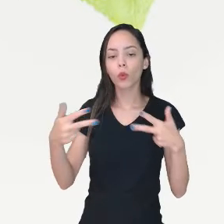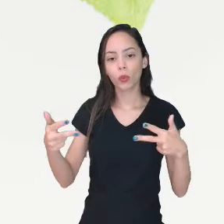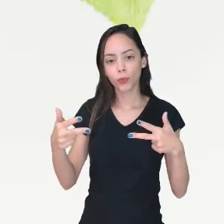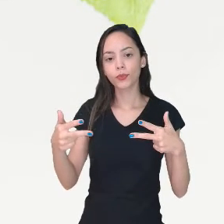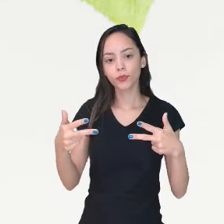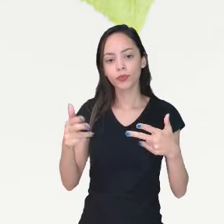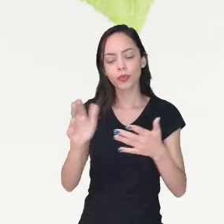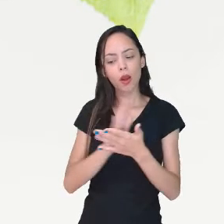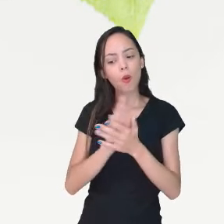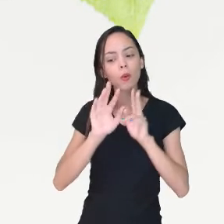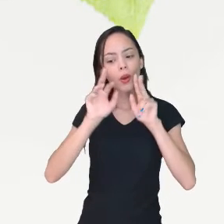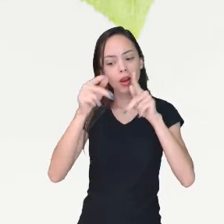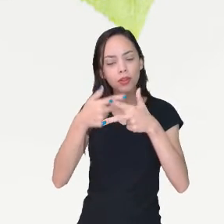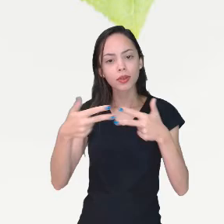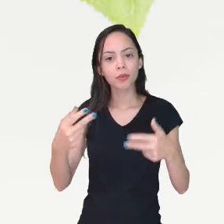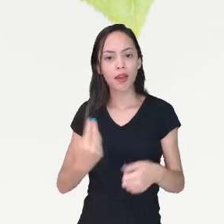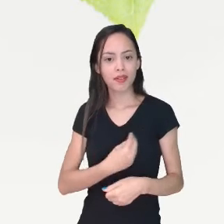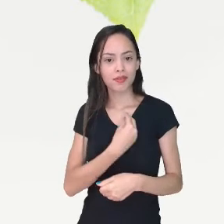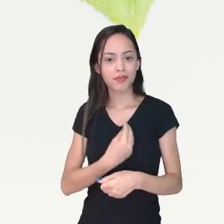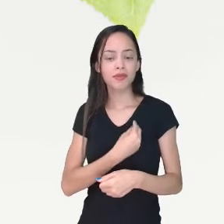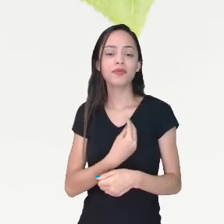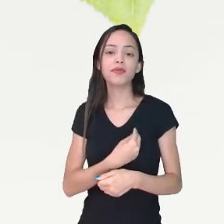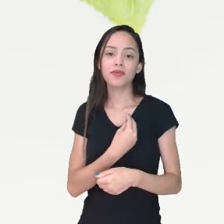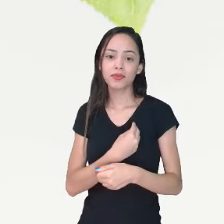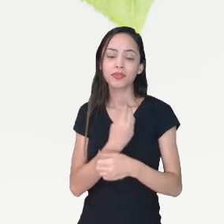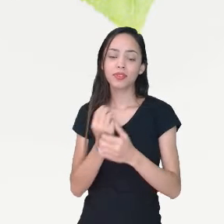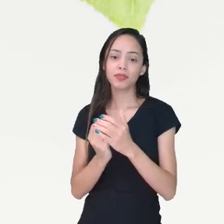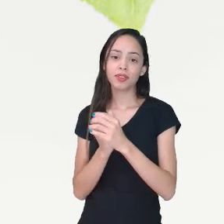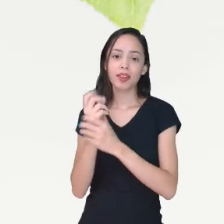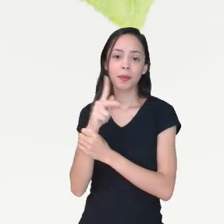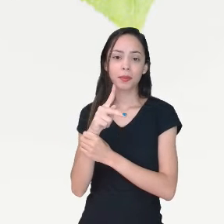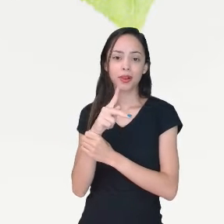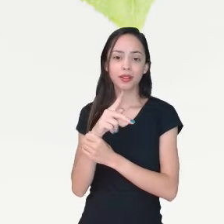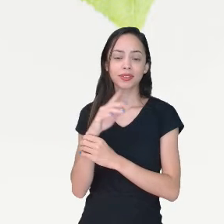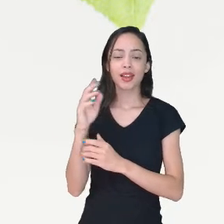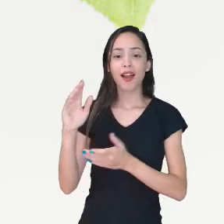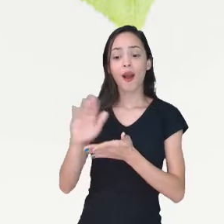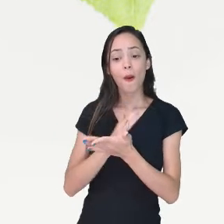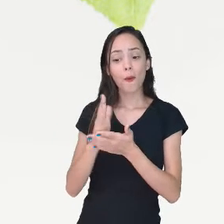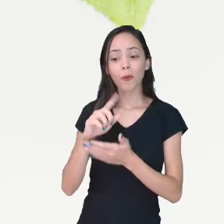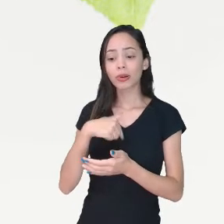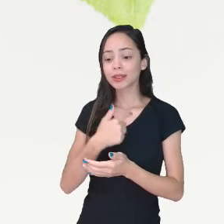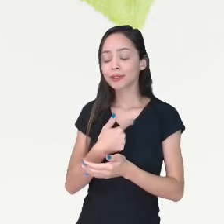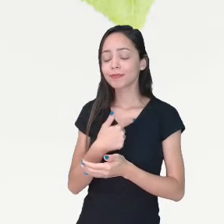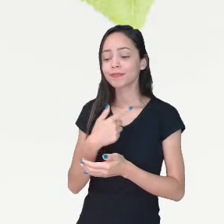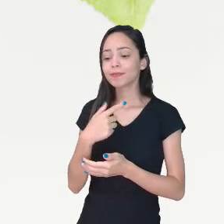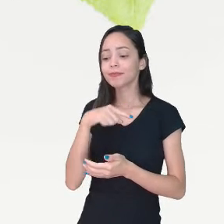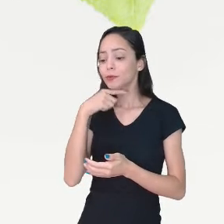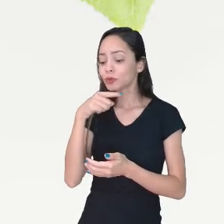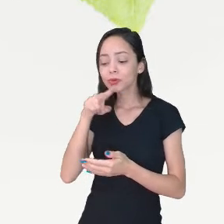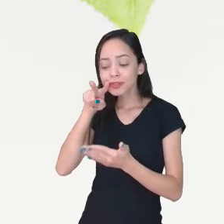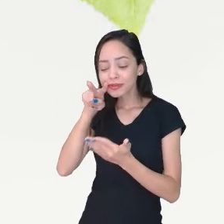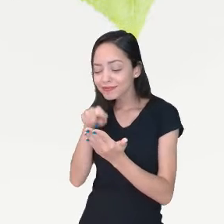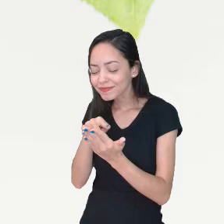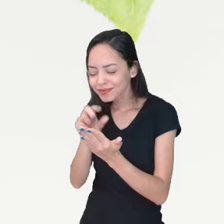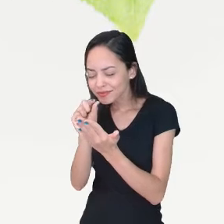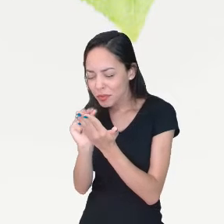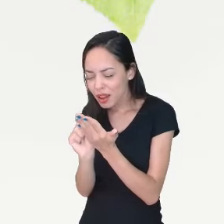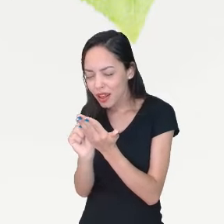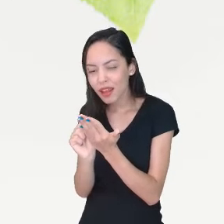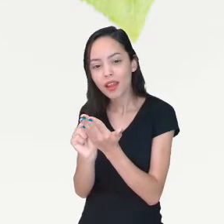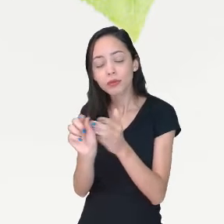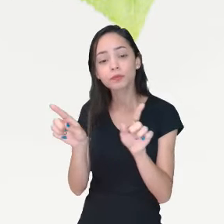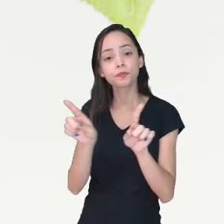animais vivem nas plantas, inclusive animais que a gente nem consegue ver, né? De tão pequenos. Além disso, estão relacionadas com